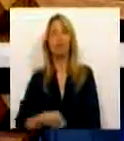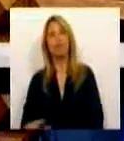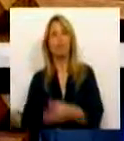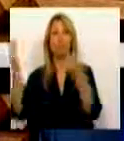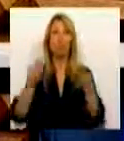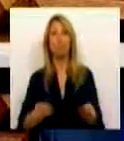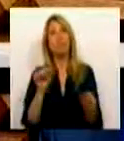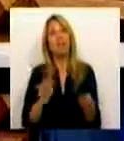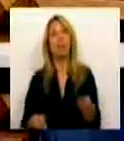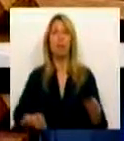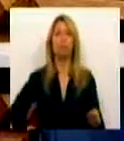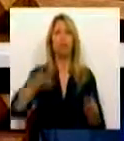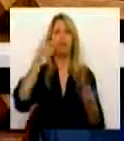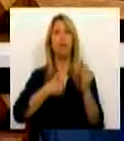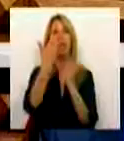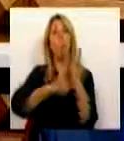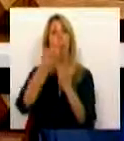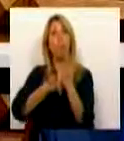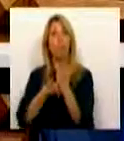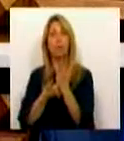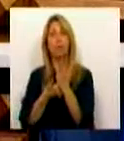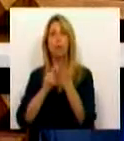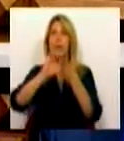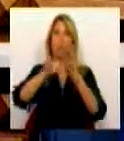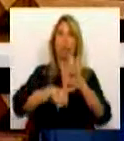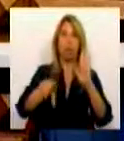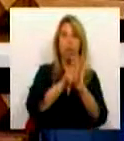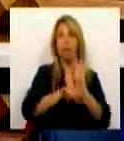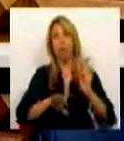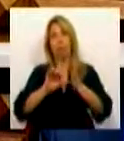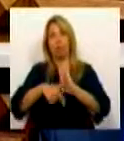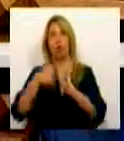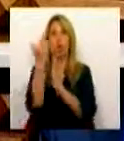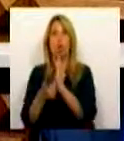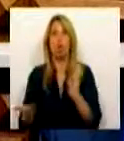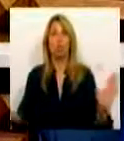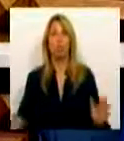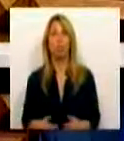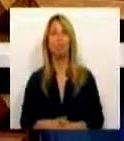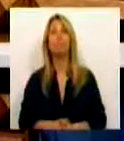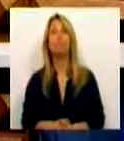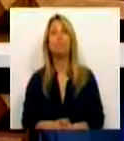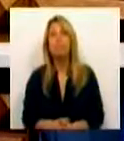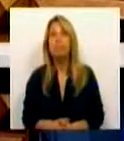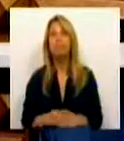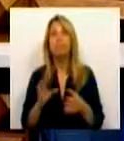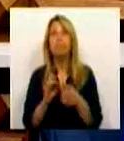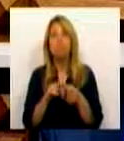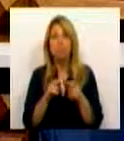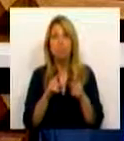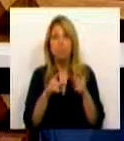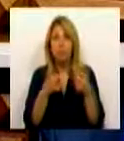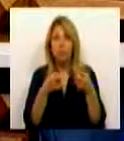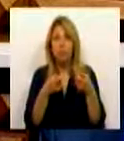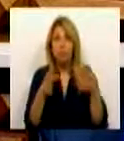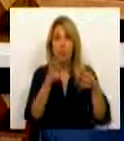um conjunto de diplomas, projetos de lei e projetos de resolução, que nada têm a ver uns com os outros.